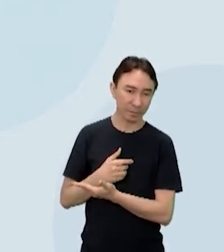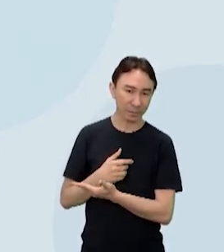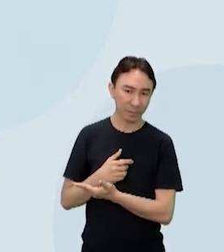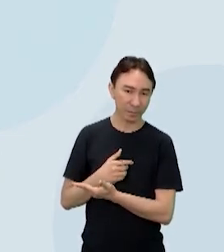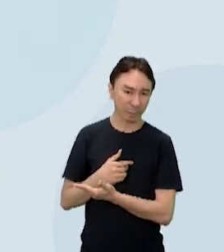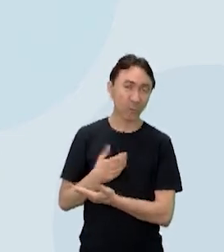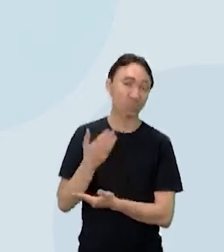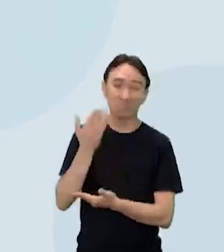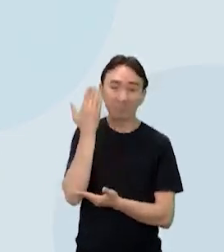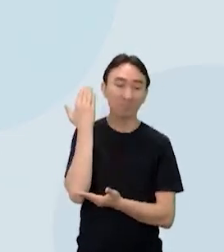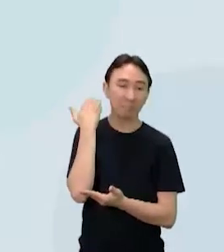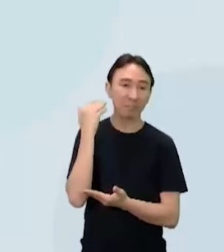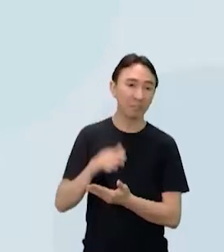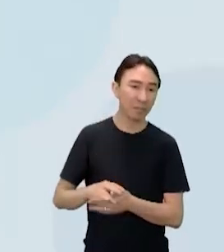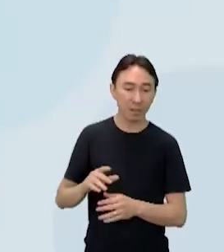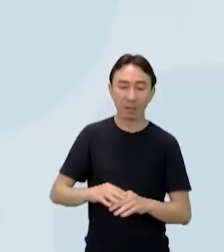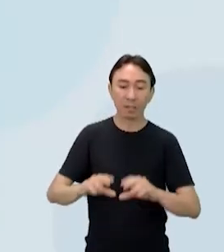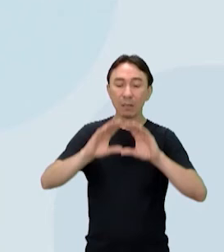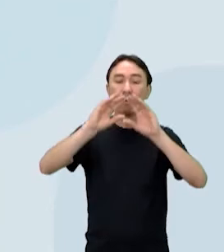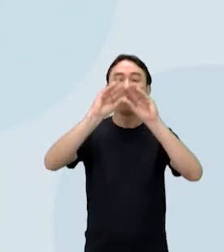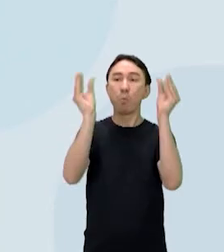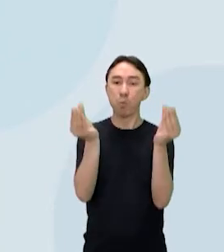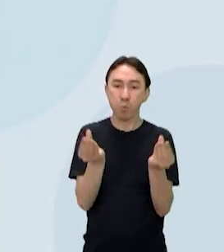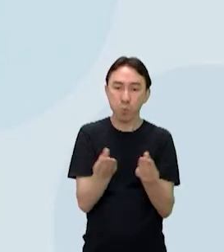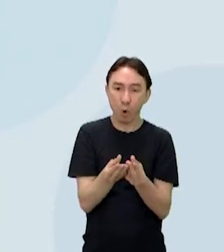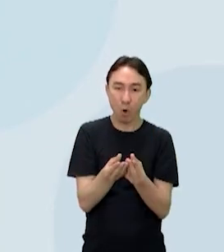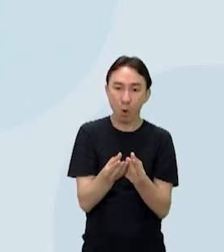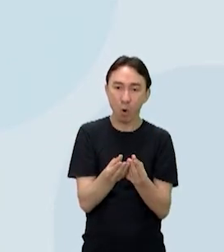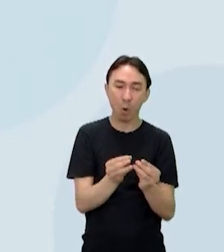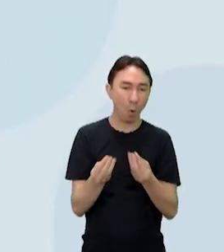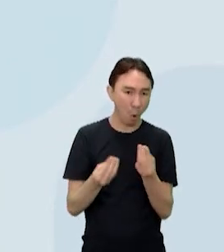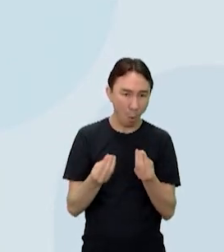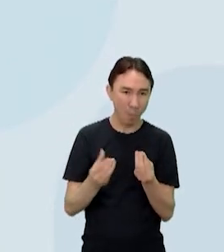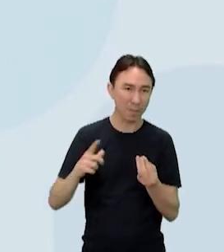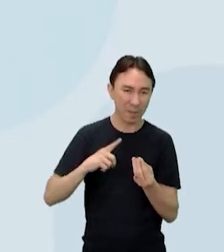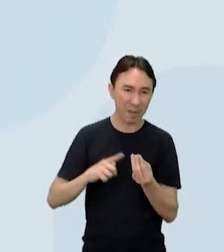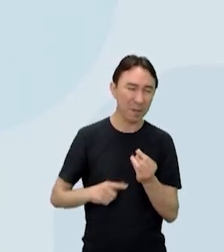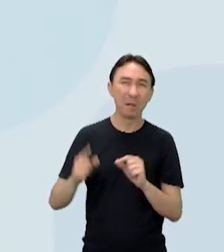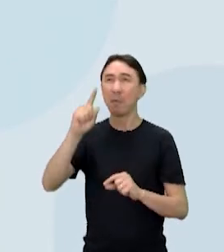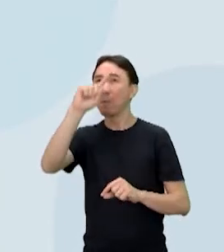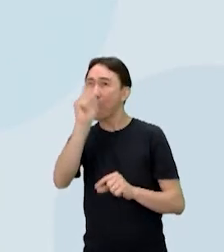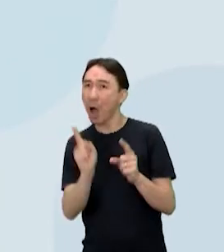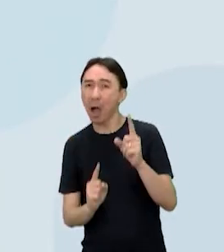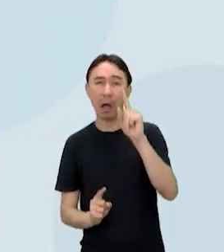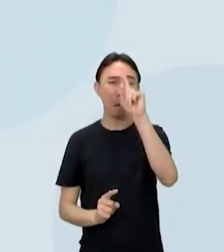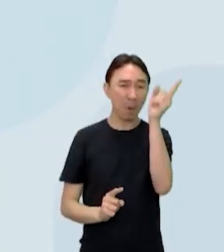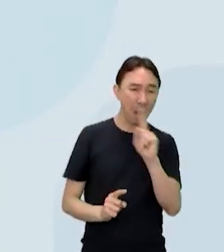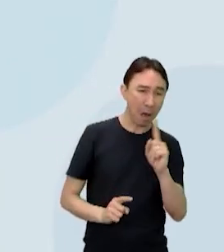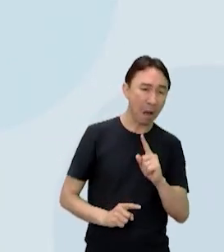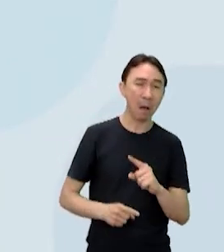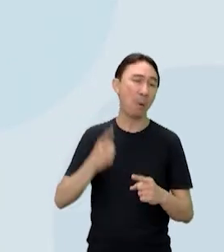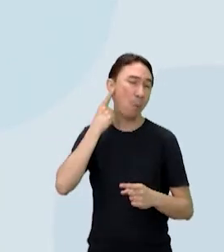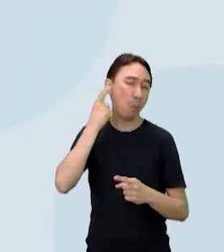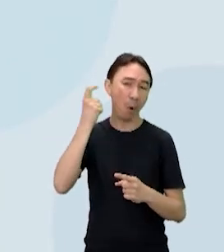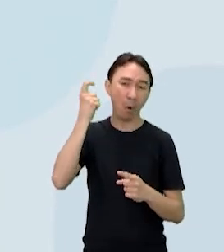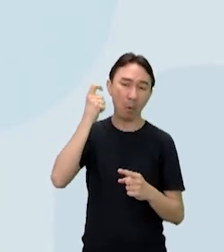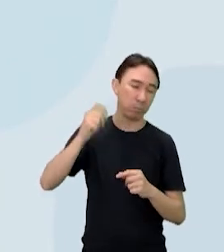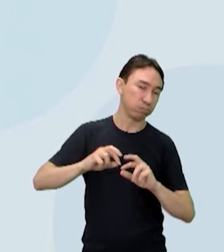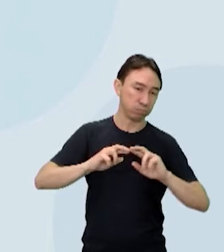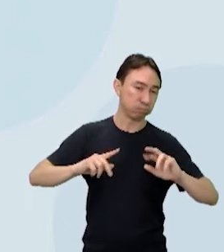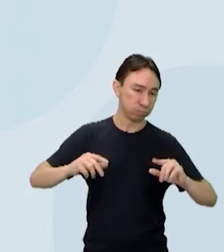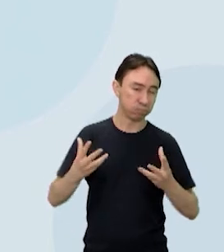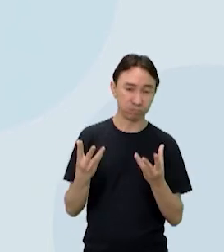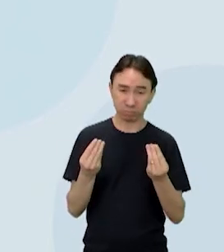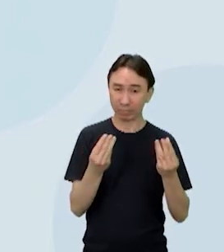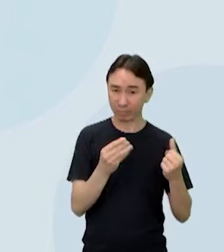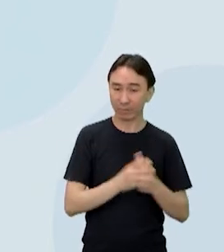atmosfera primitiva? Primeiro, a presença de muitos raios, de muitos trovões. Então, a gente precisa